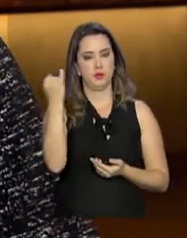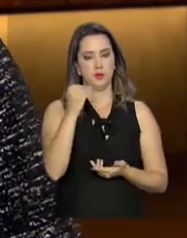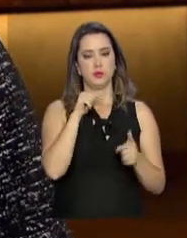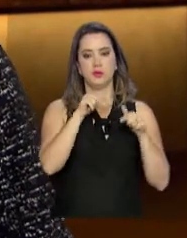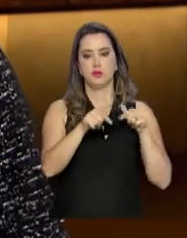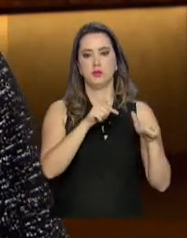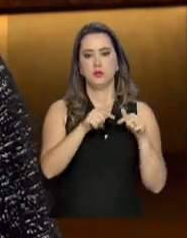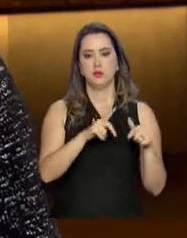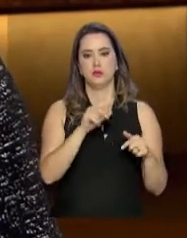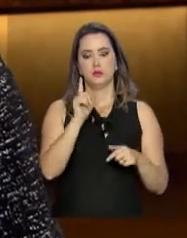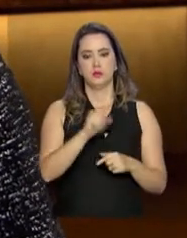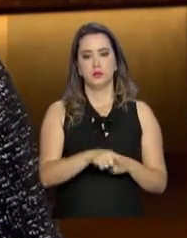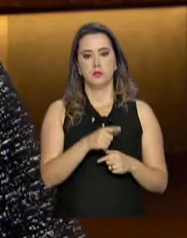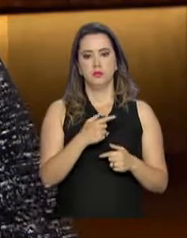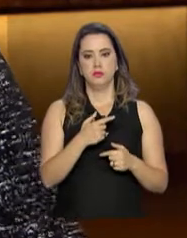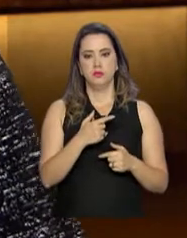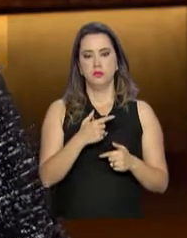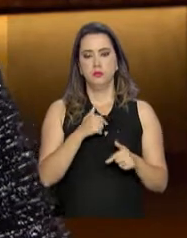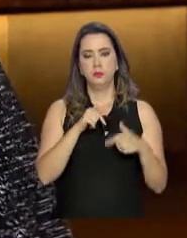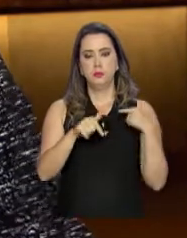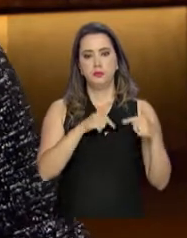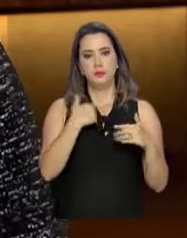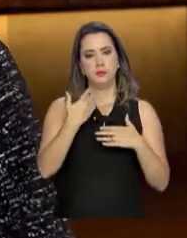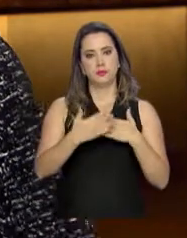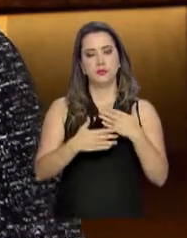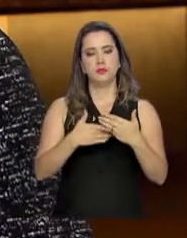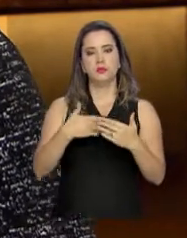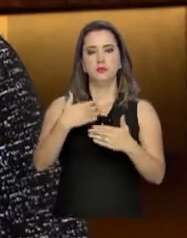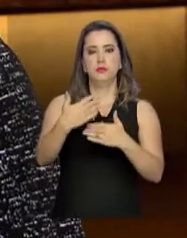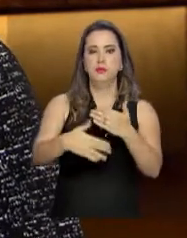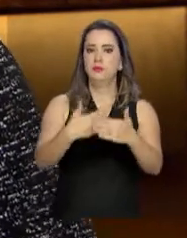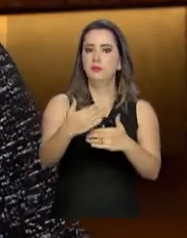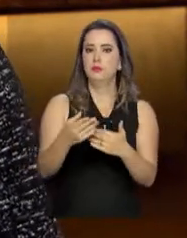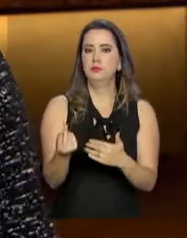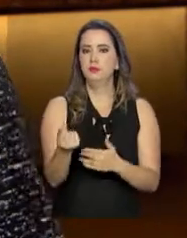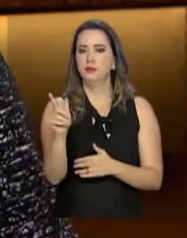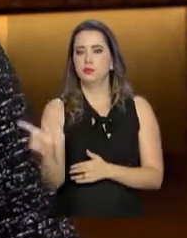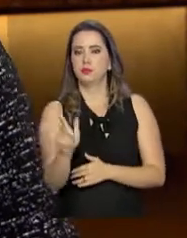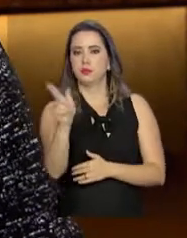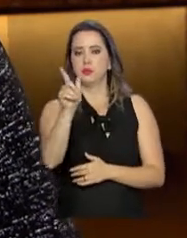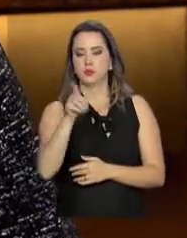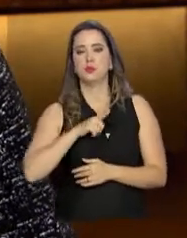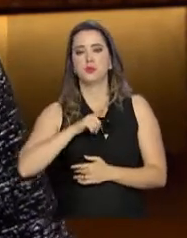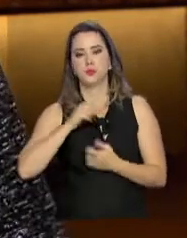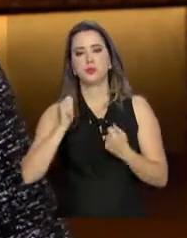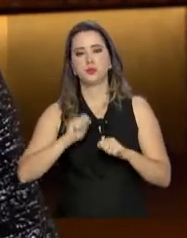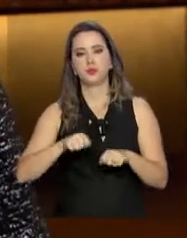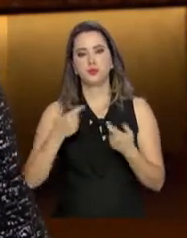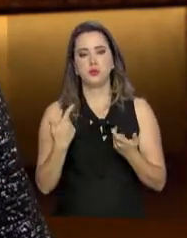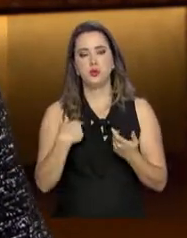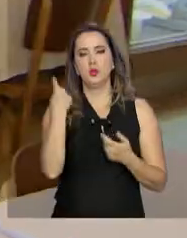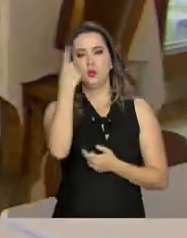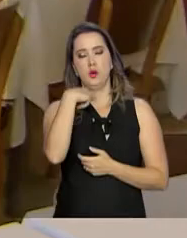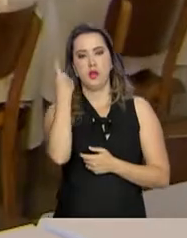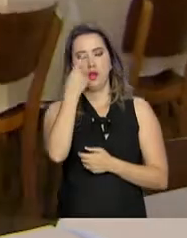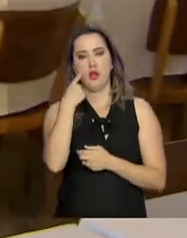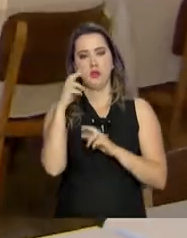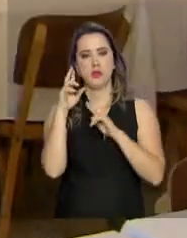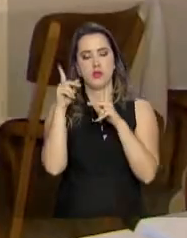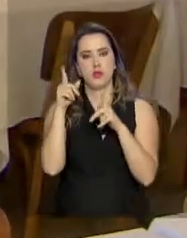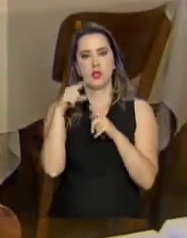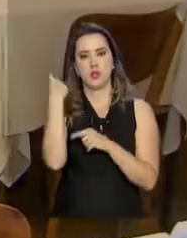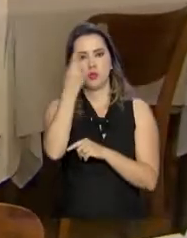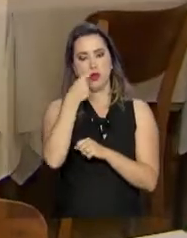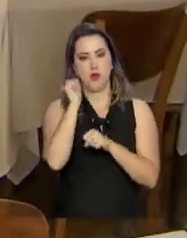é pra ela pra ela seguir ela continuar sendo lucrativa tenha essa possibilidade do trabalho intermitente nessa modalidade